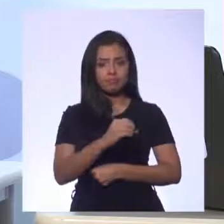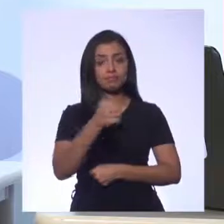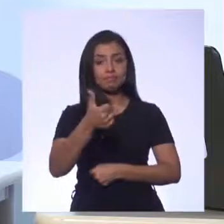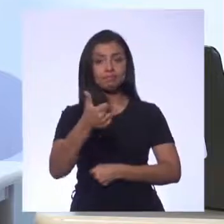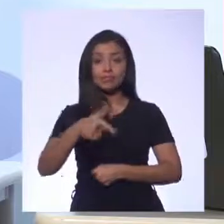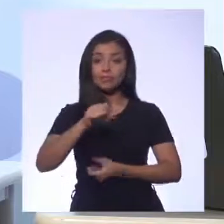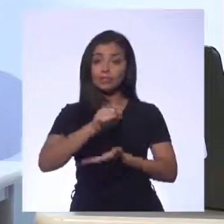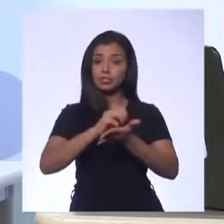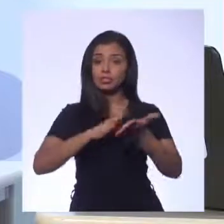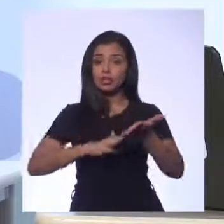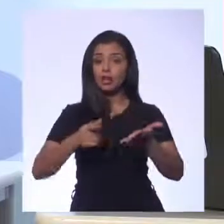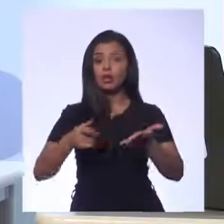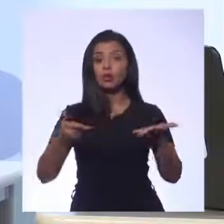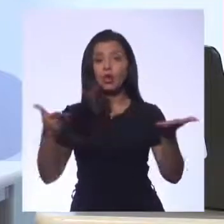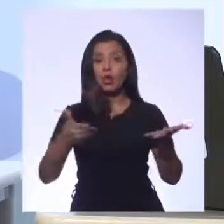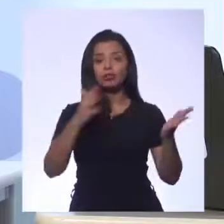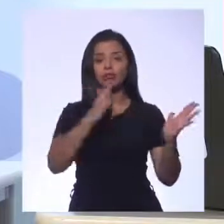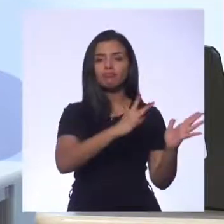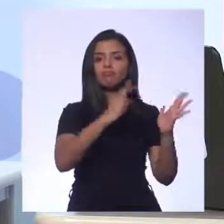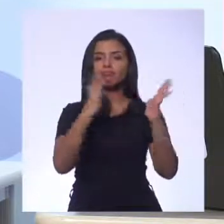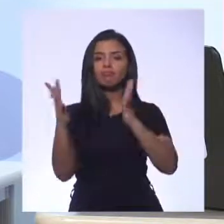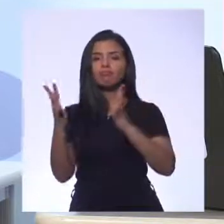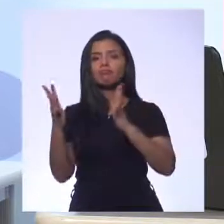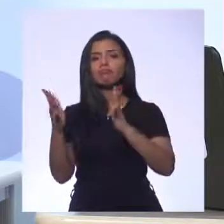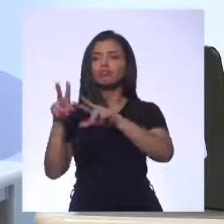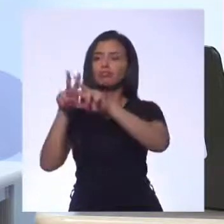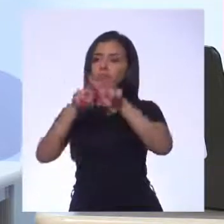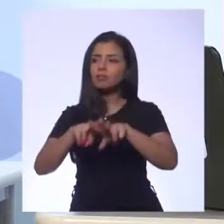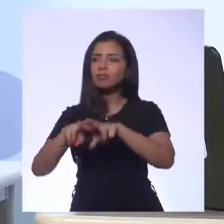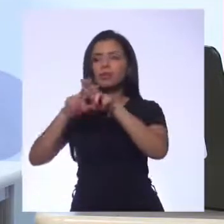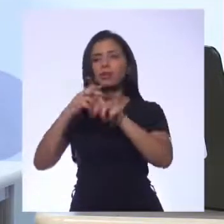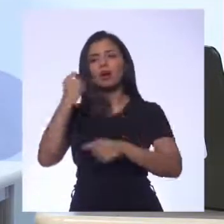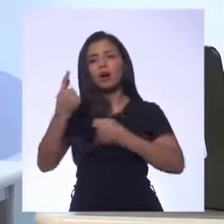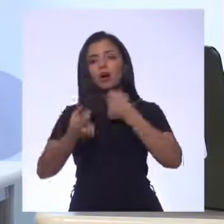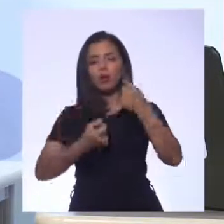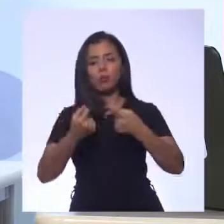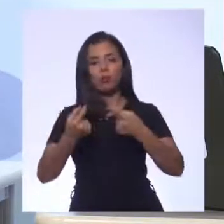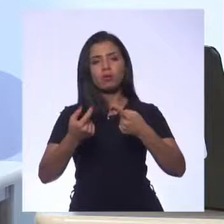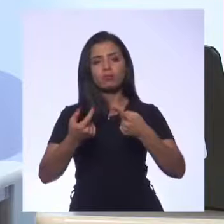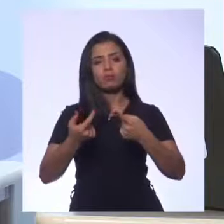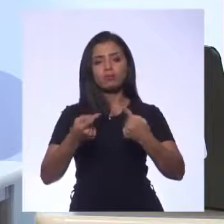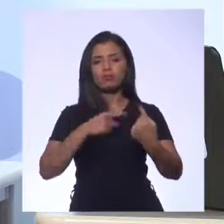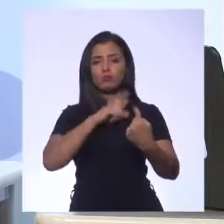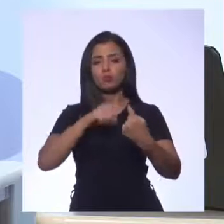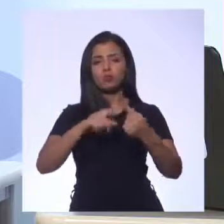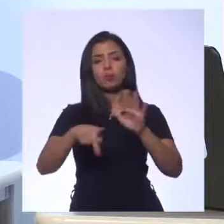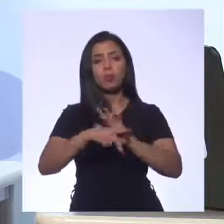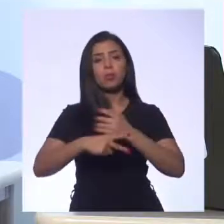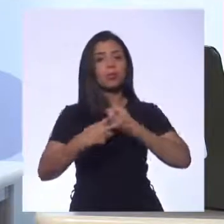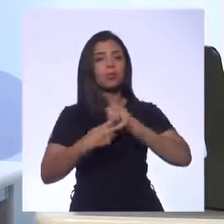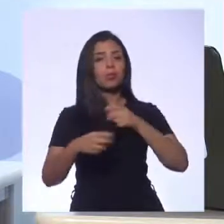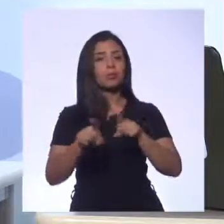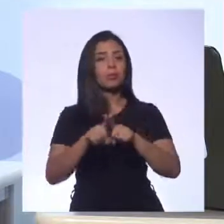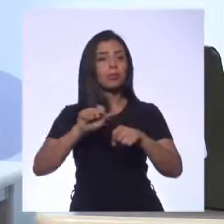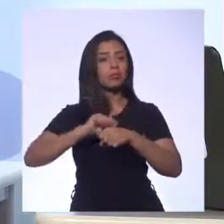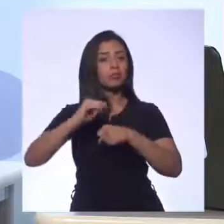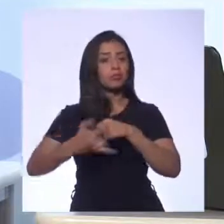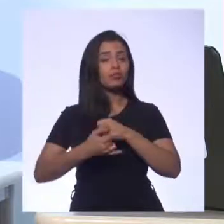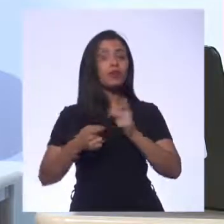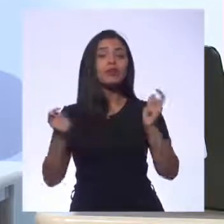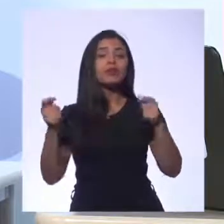hoje, algumas funções dos verbos, dos substantivos, dos adjetivos, e como podemos